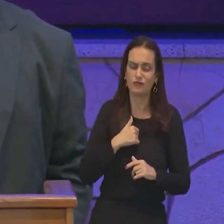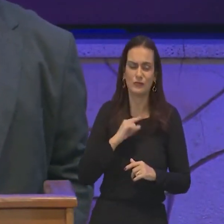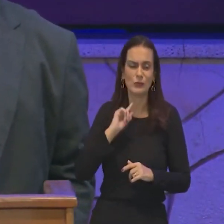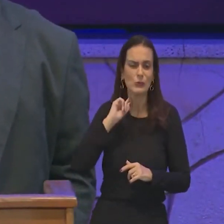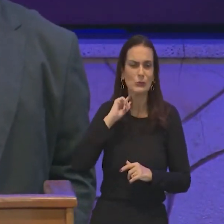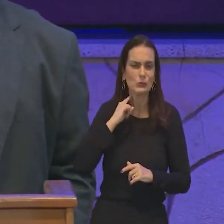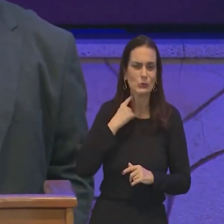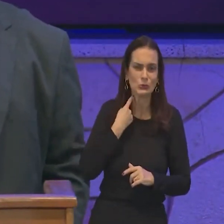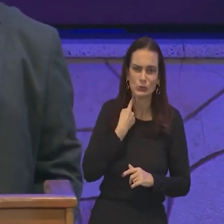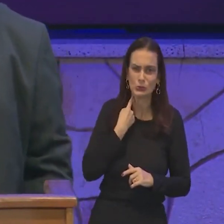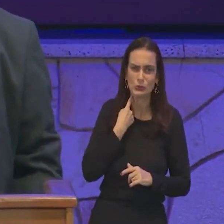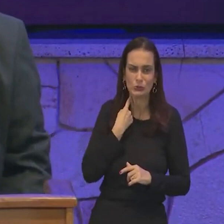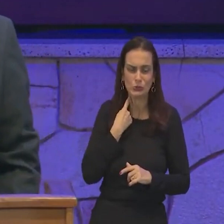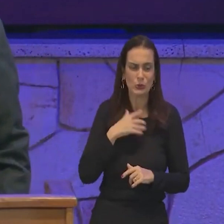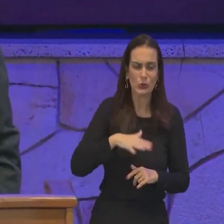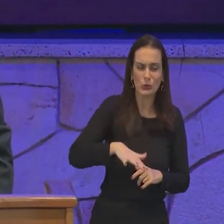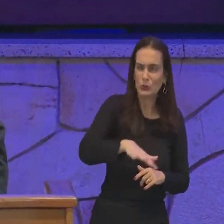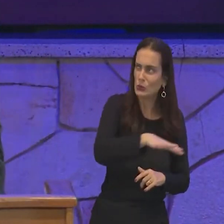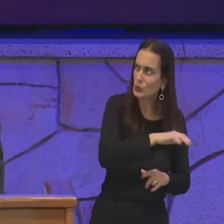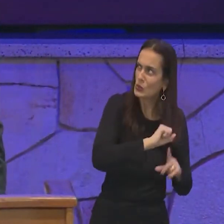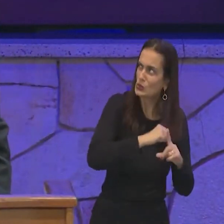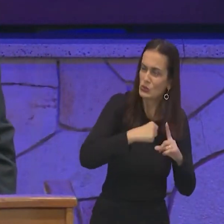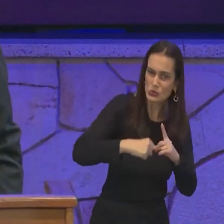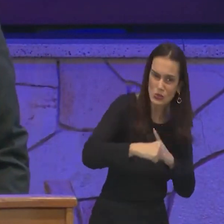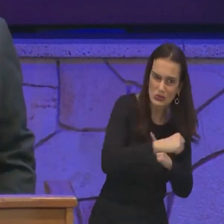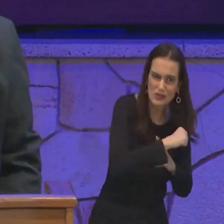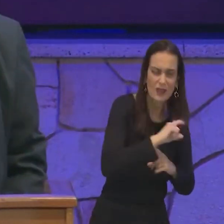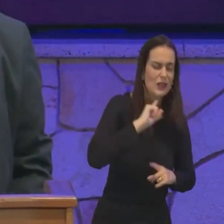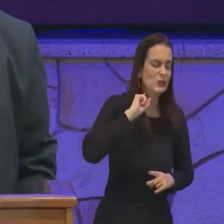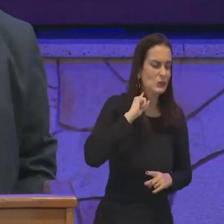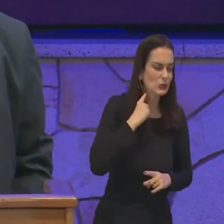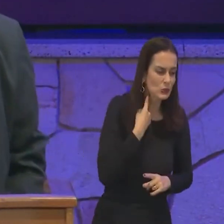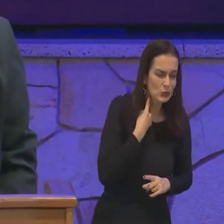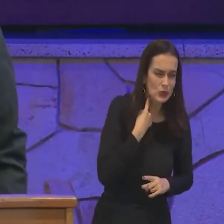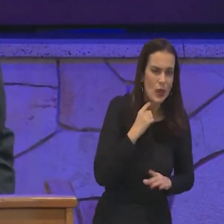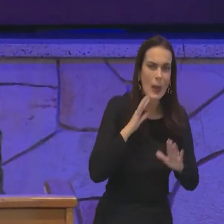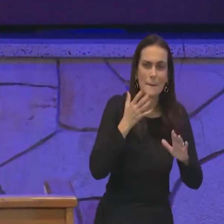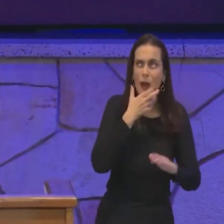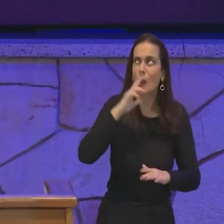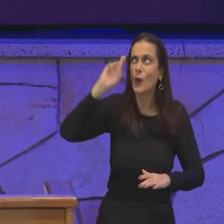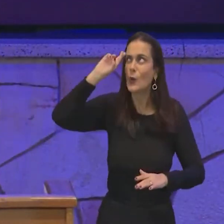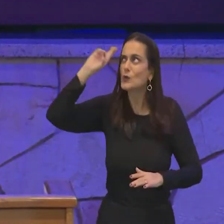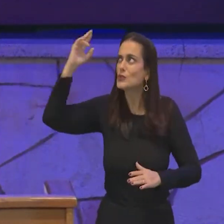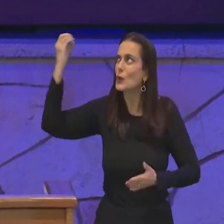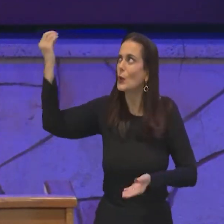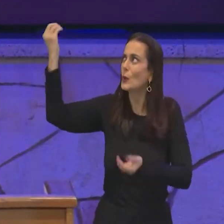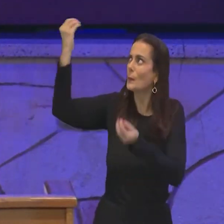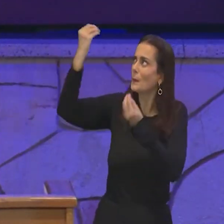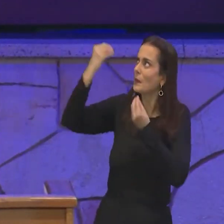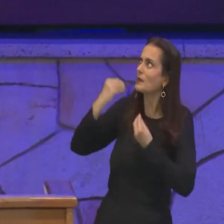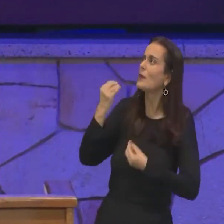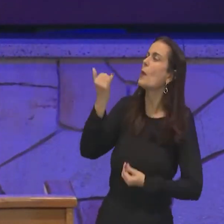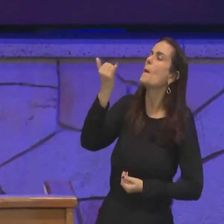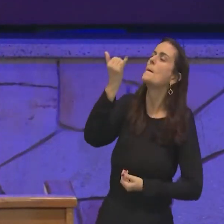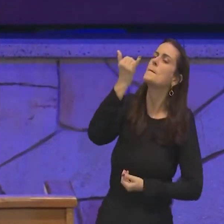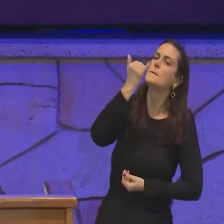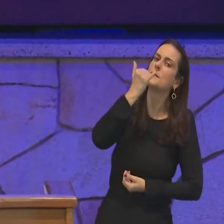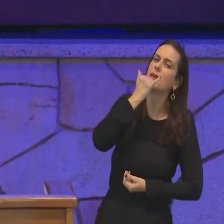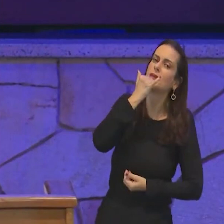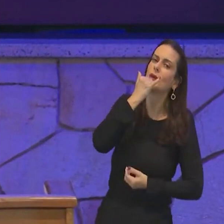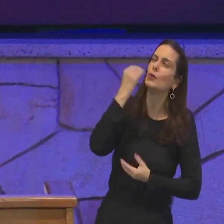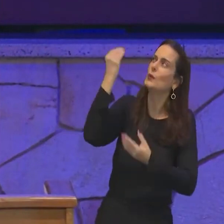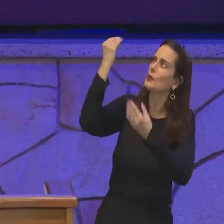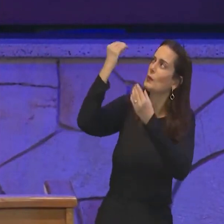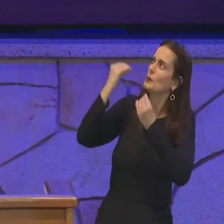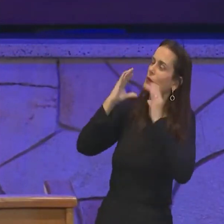impuros, e eu habito no meio de um povo de impuros lábios, o Senhor teve o prazer de perdoar o pecado do seu servo, de